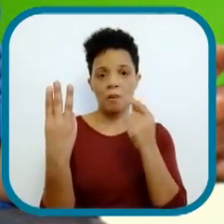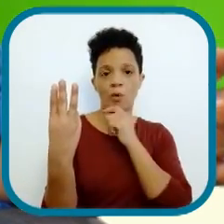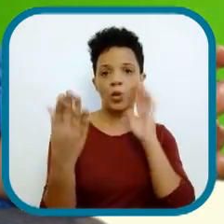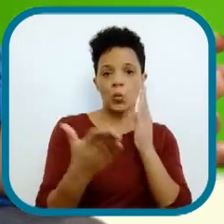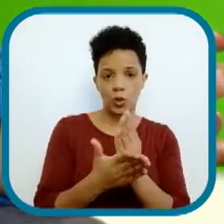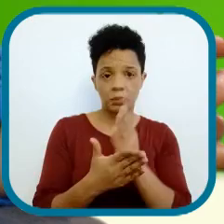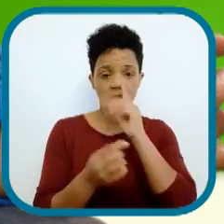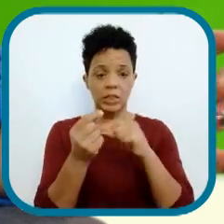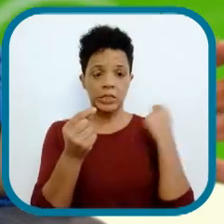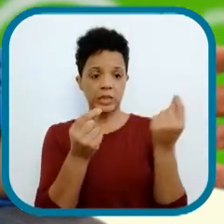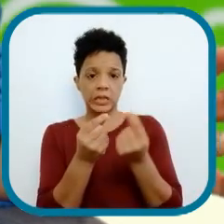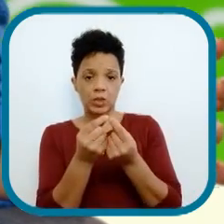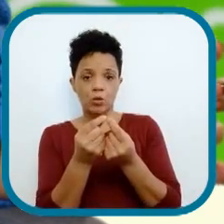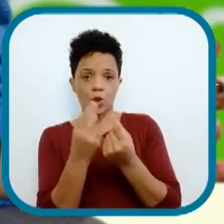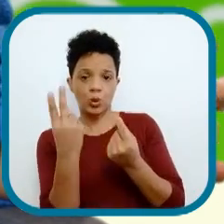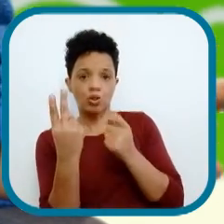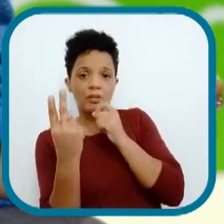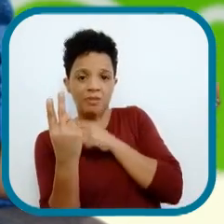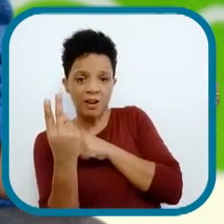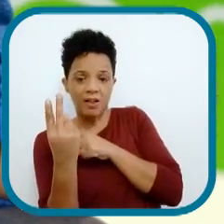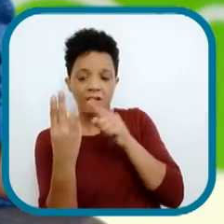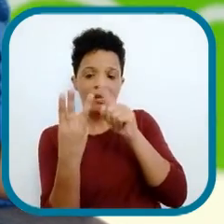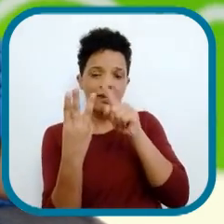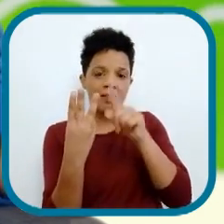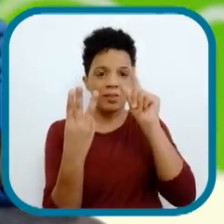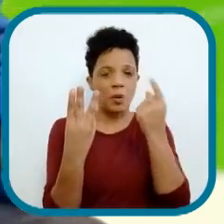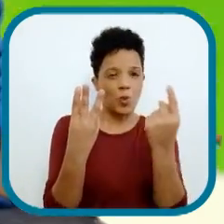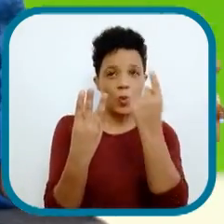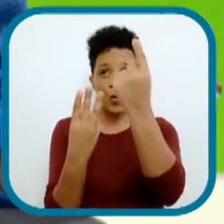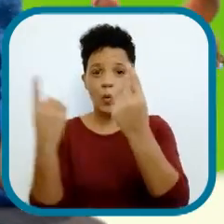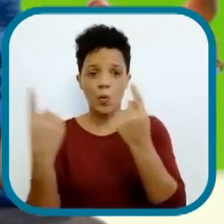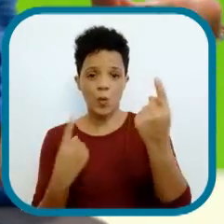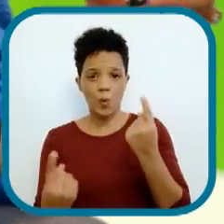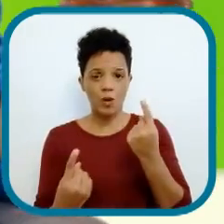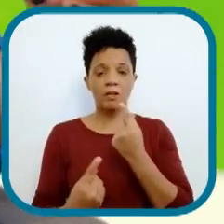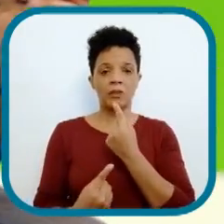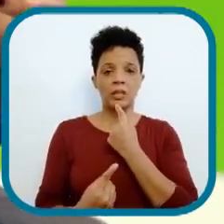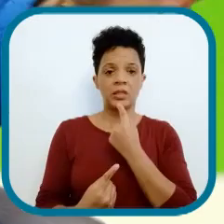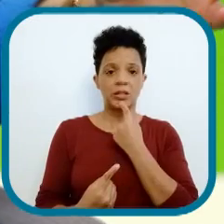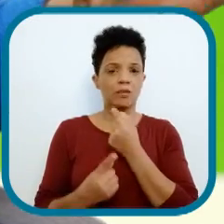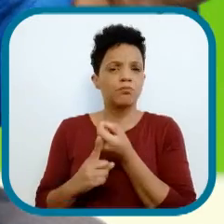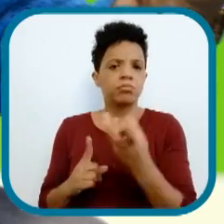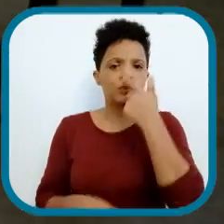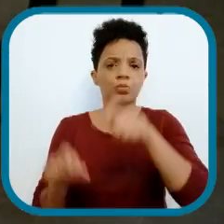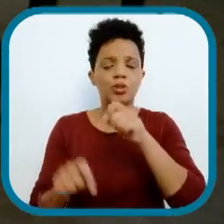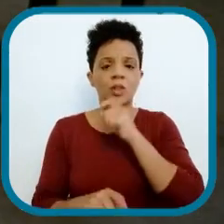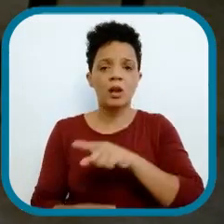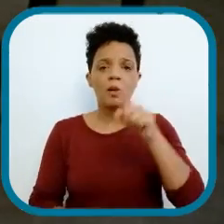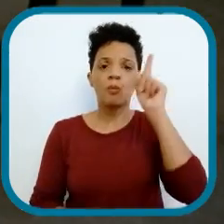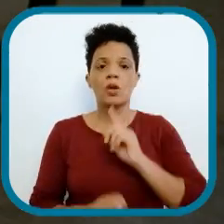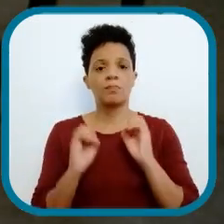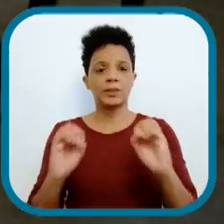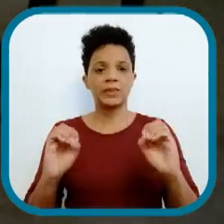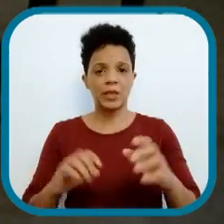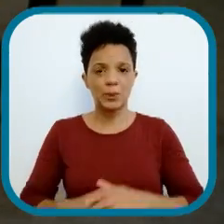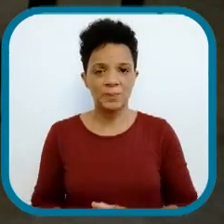mulher e pode ser a última, se num círculo só conseguir meter dois, e no outro um, e no outro um, e no outro um, ou seja, mete não sei quantas